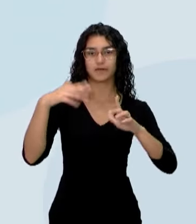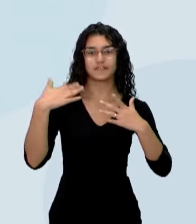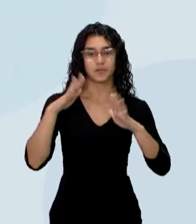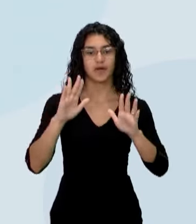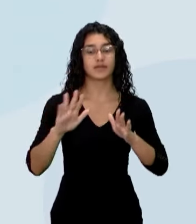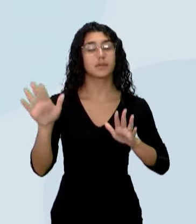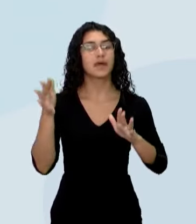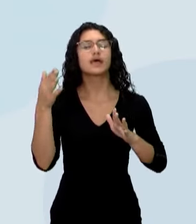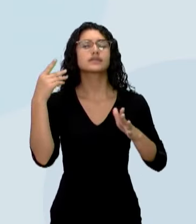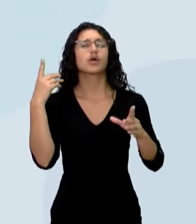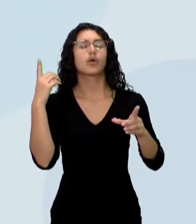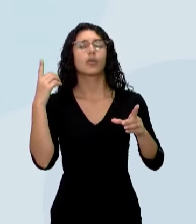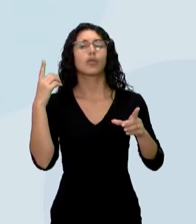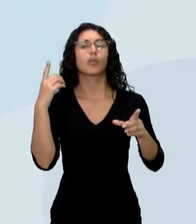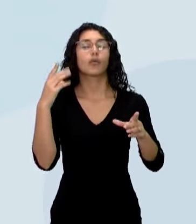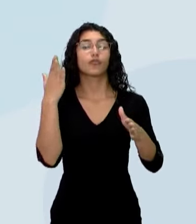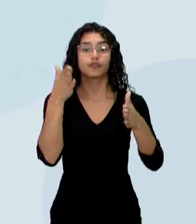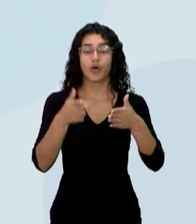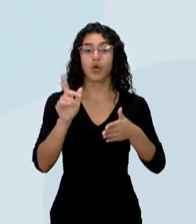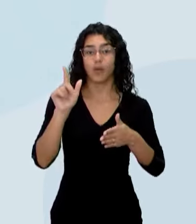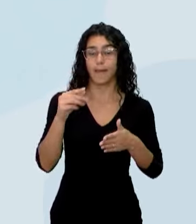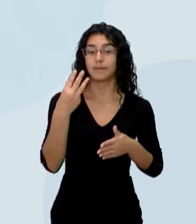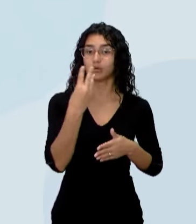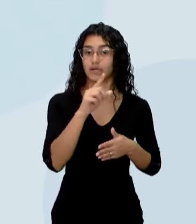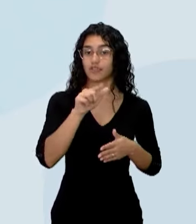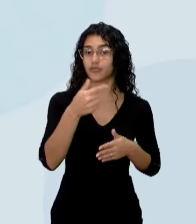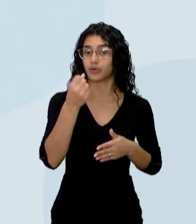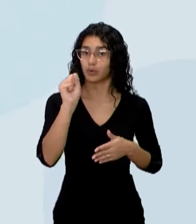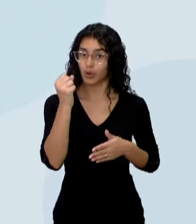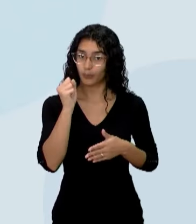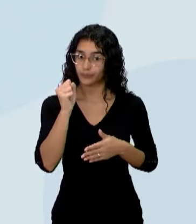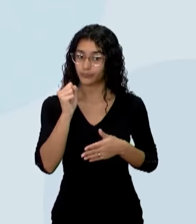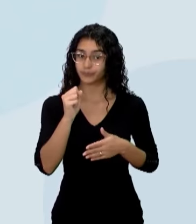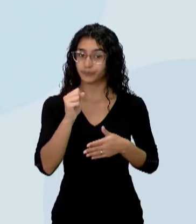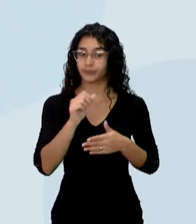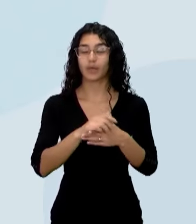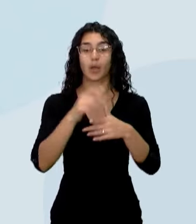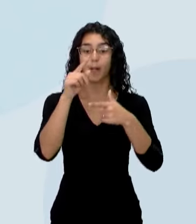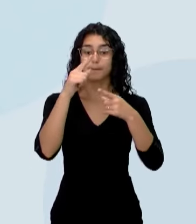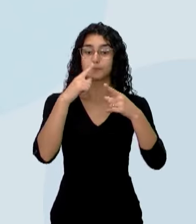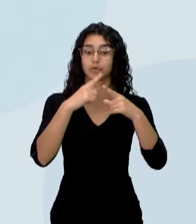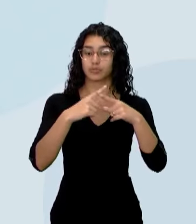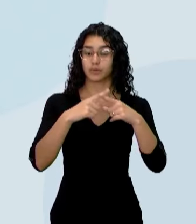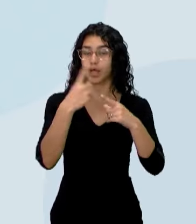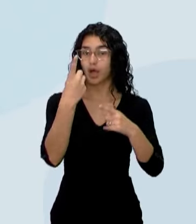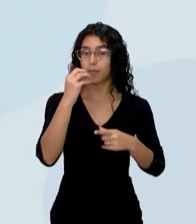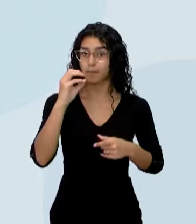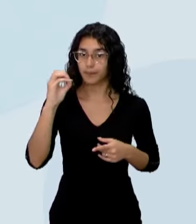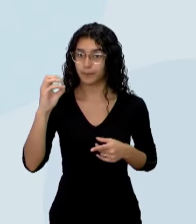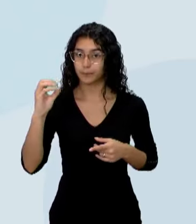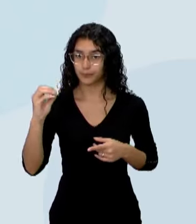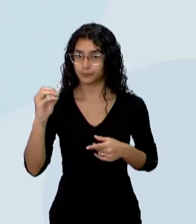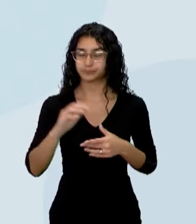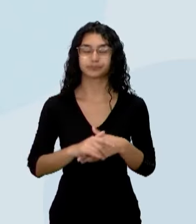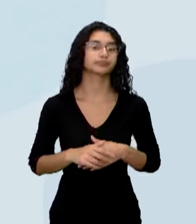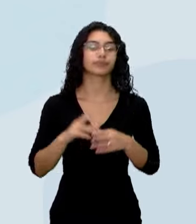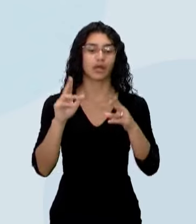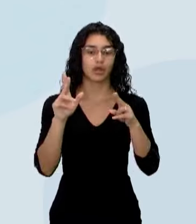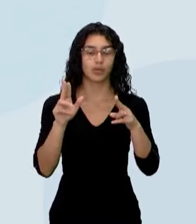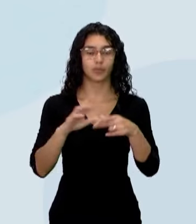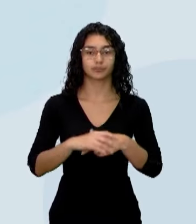a ideia é essa, você pegar o 3,8, né? E multiplicar por 1.000. E multiplicar por 1.000. Ó. 1 tonelada é a mesma coisa que